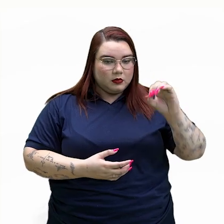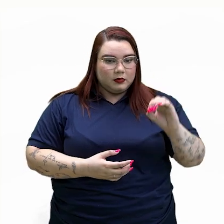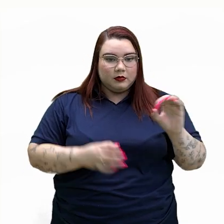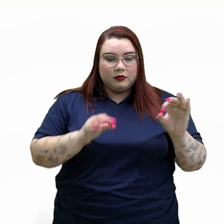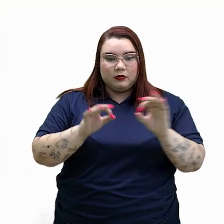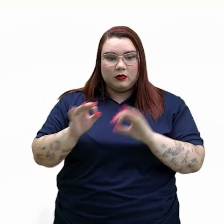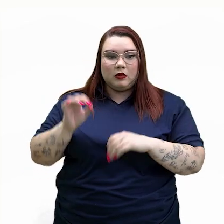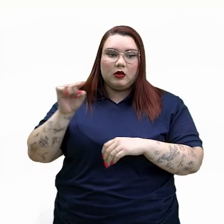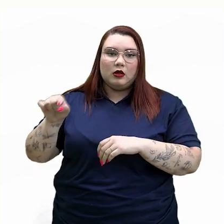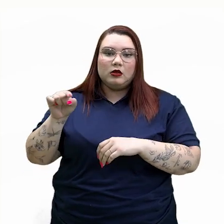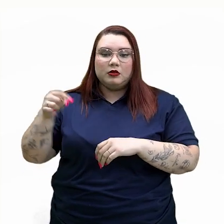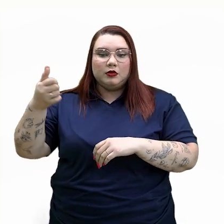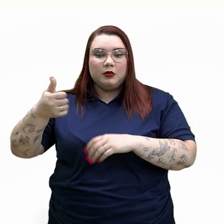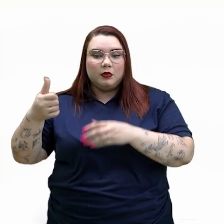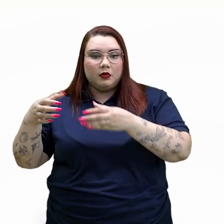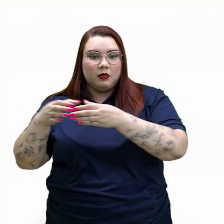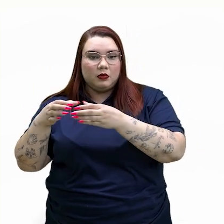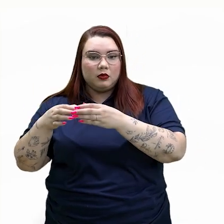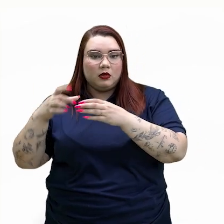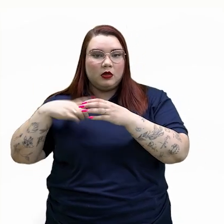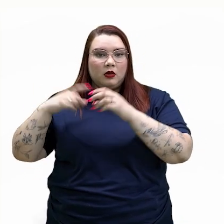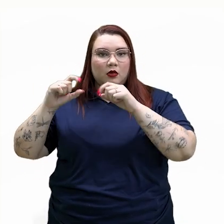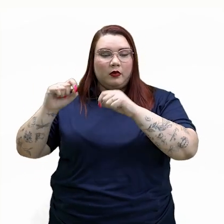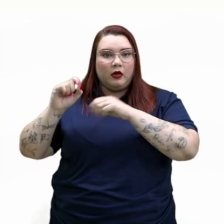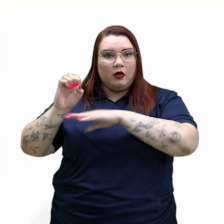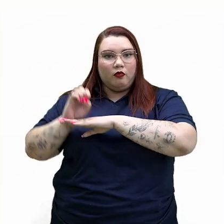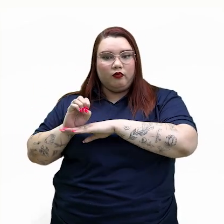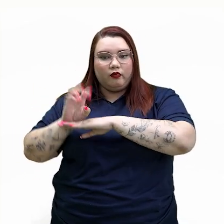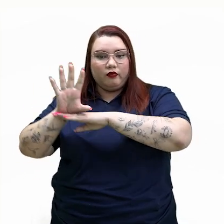esses instrumentos, o projetor,